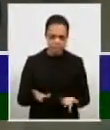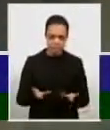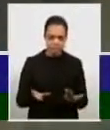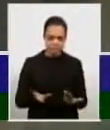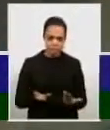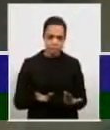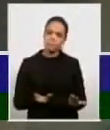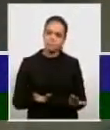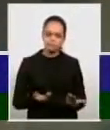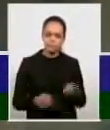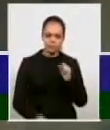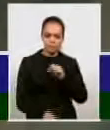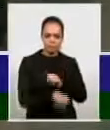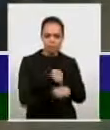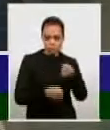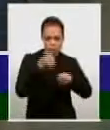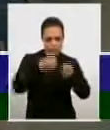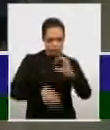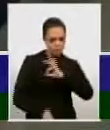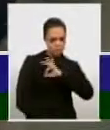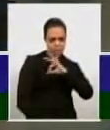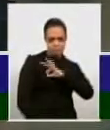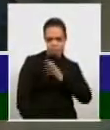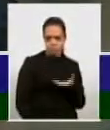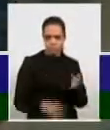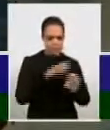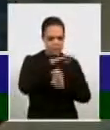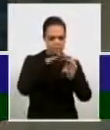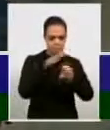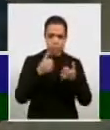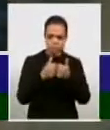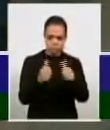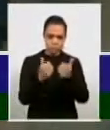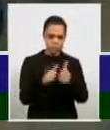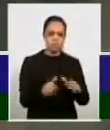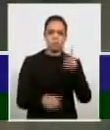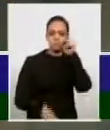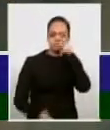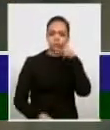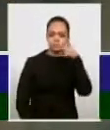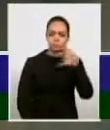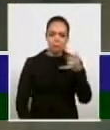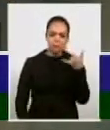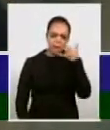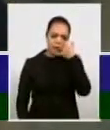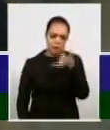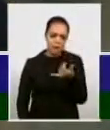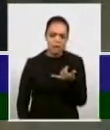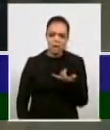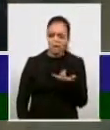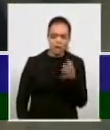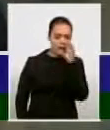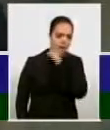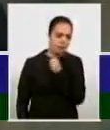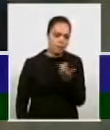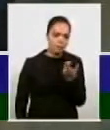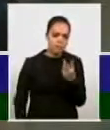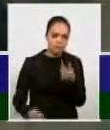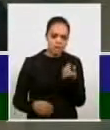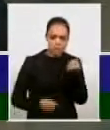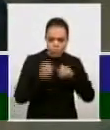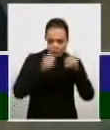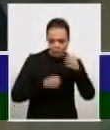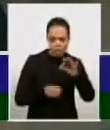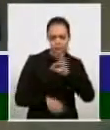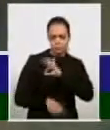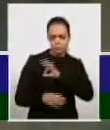ou para uma viatura, a empresa de transporte público aciona o número de imediato aí que as viaturas